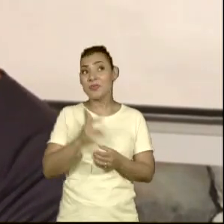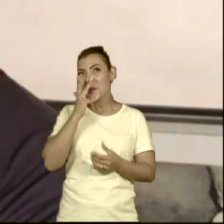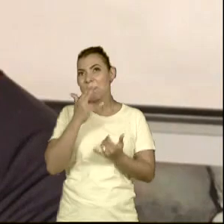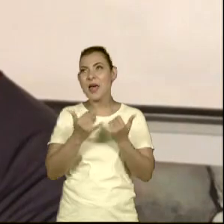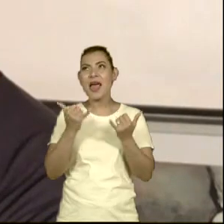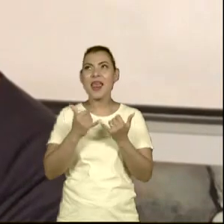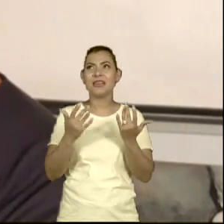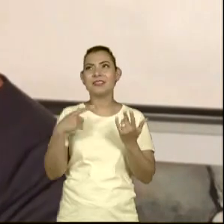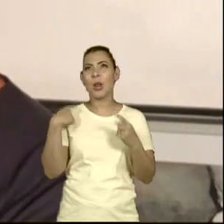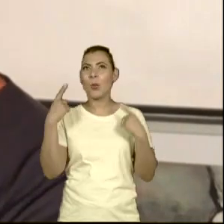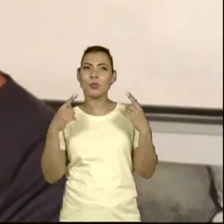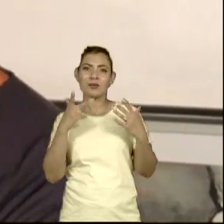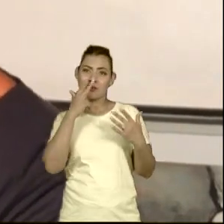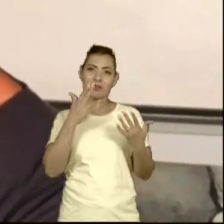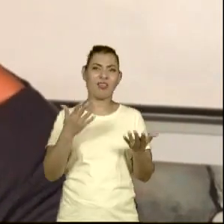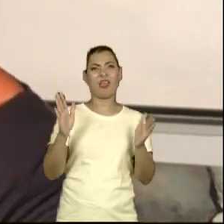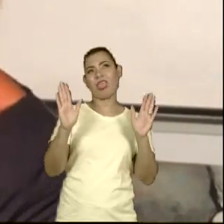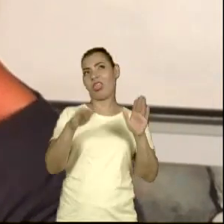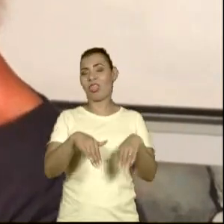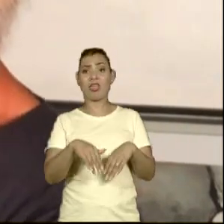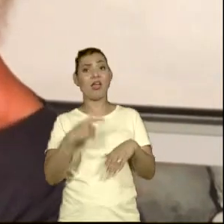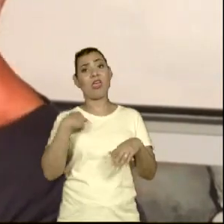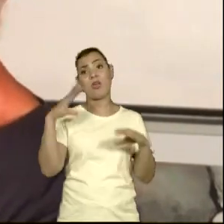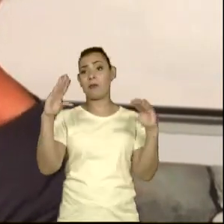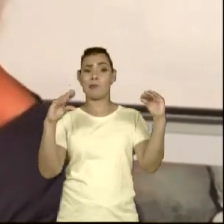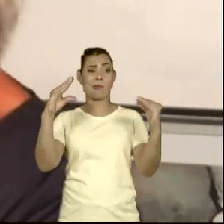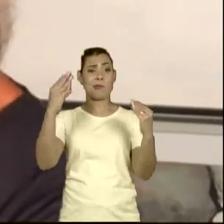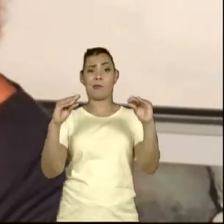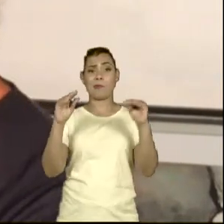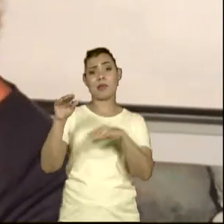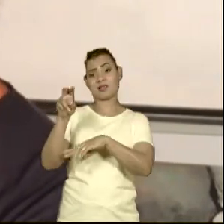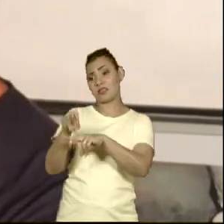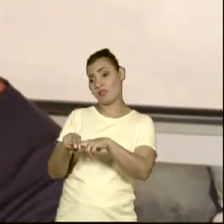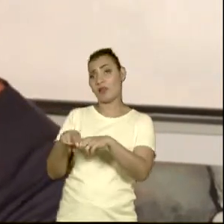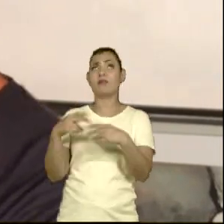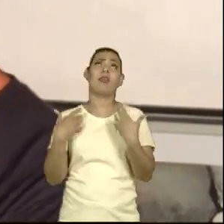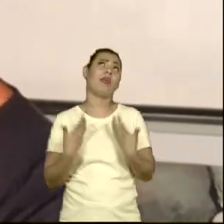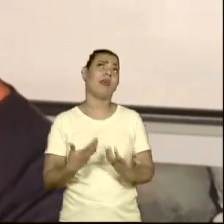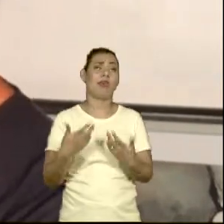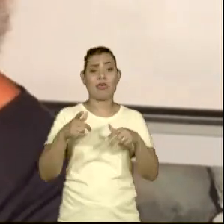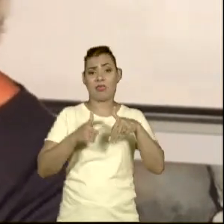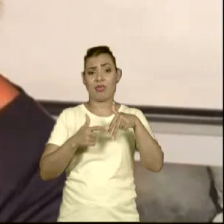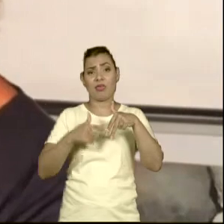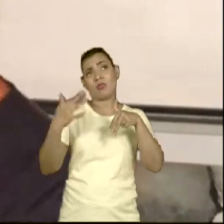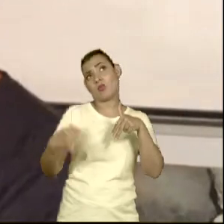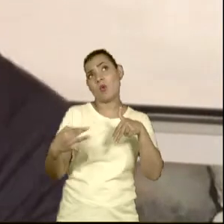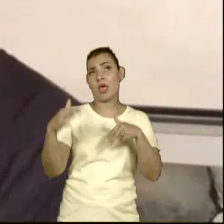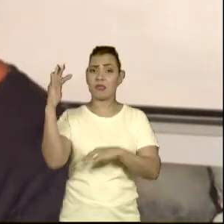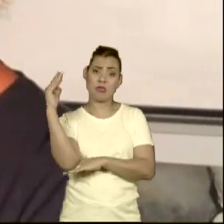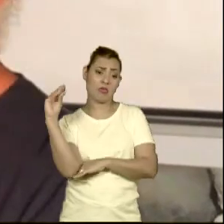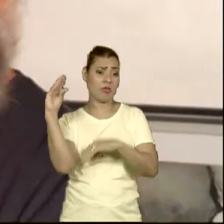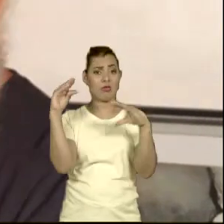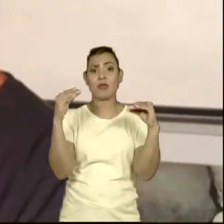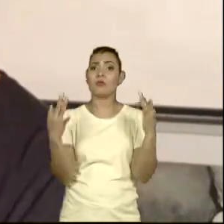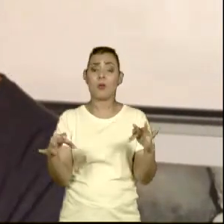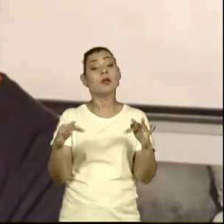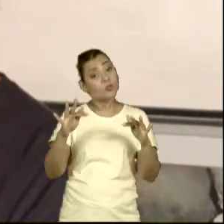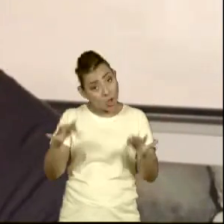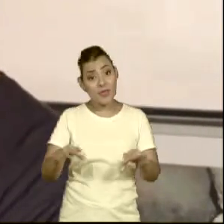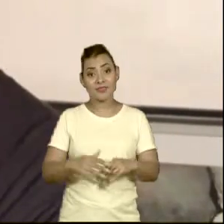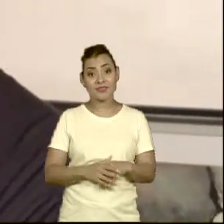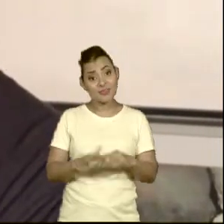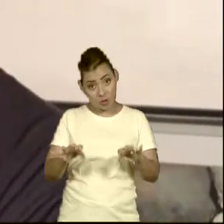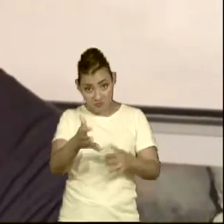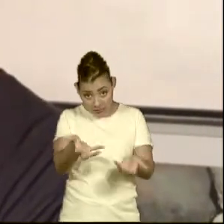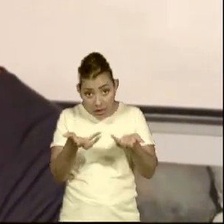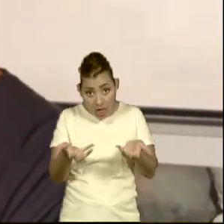lugar comum falar, mas não é, gente. Ah, eu vou ter que manipular o boneco e ficar sentado ali. Ai, está doendo a minha perna, ai, está doendo o meu braço. Dói. Você